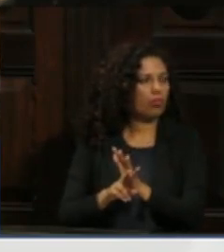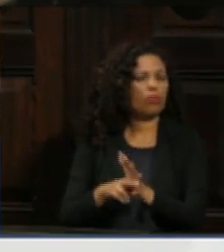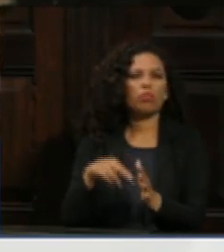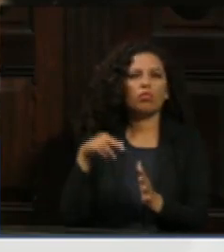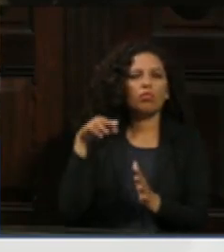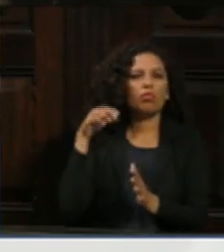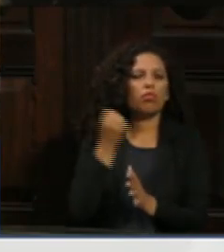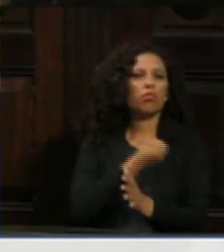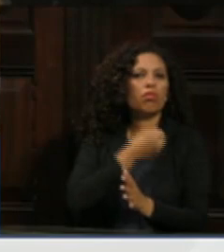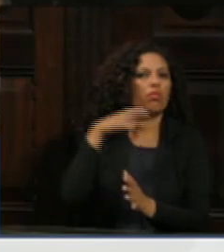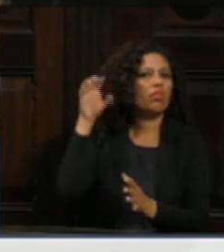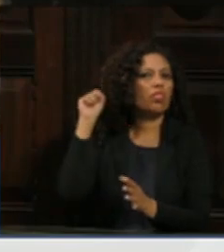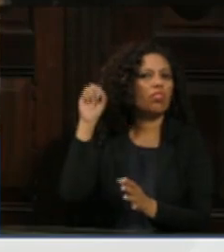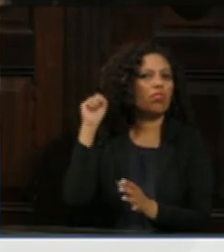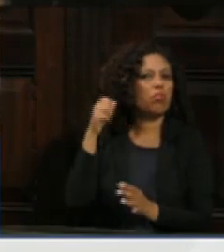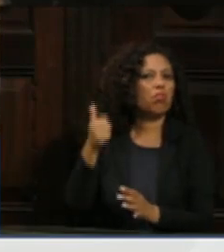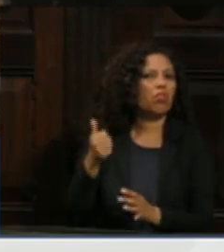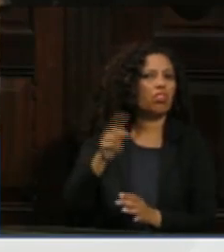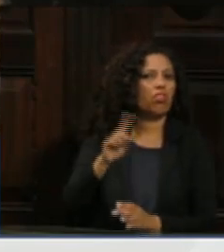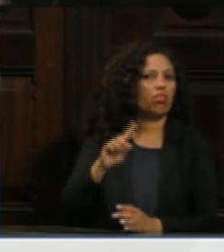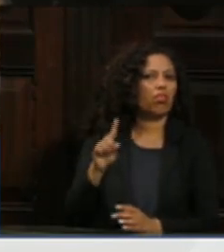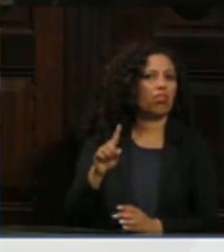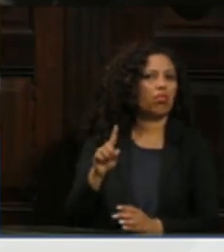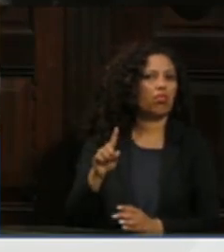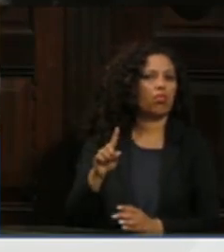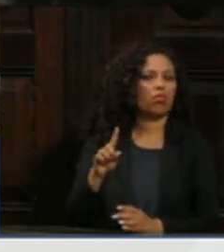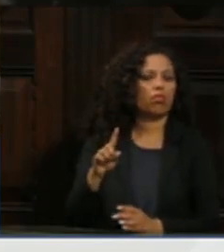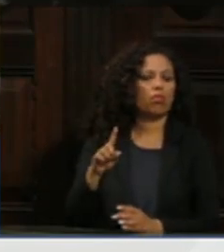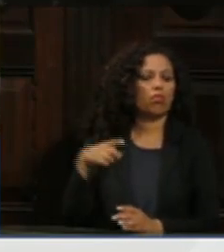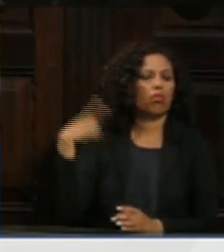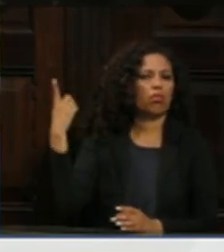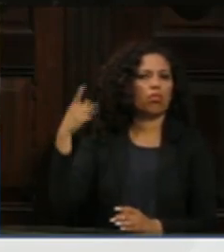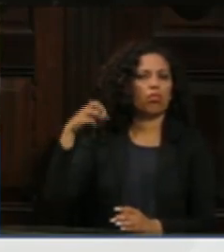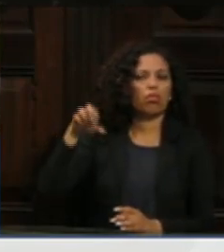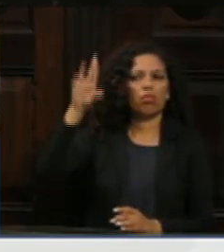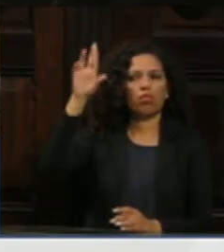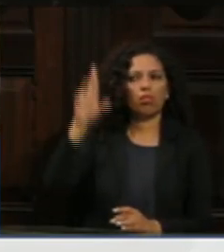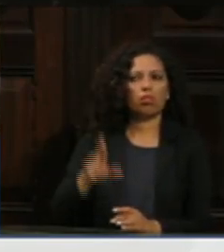3235-A/2014, autoria deputado Iranildo Campos. Projeto de lei